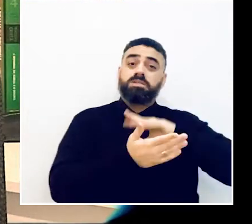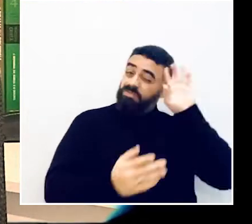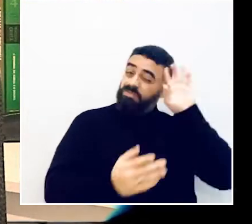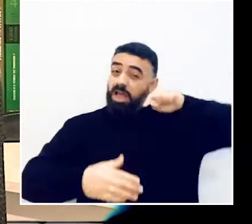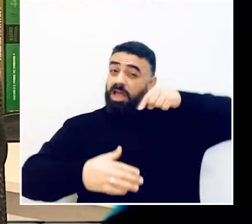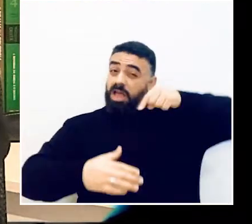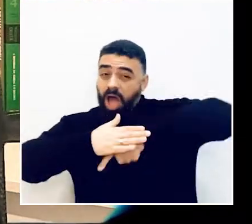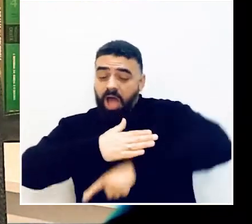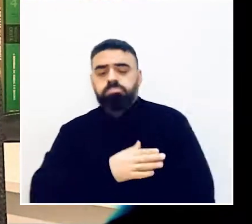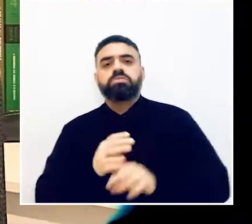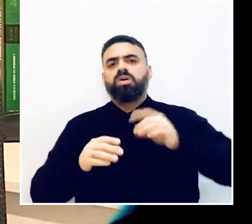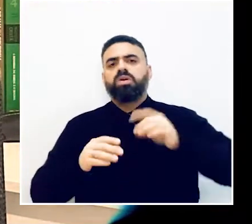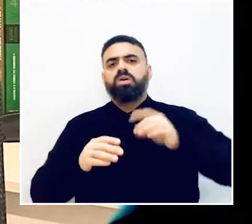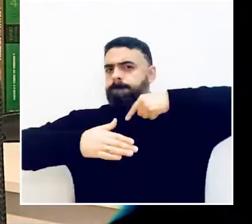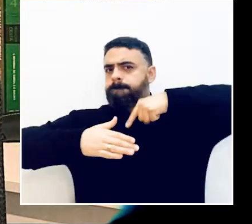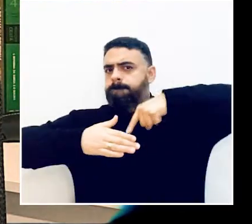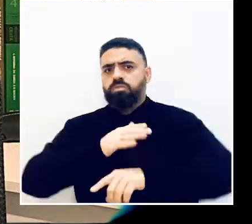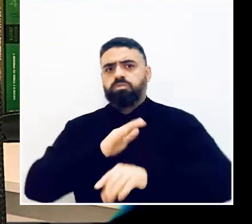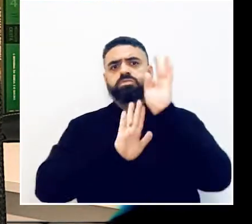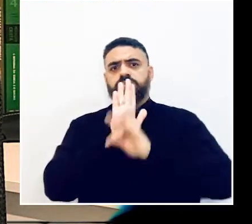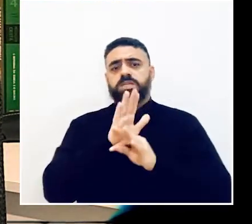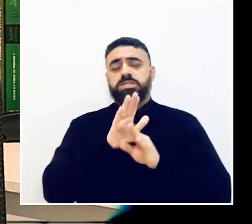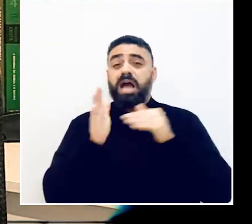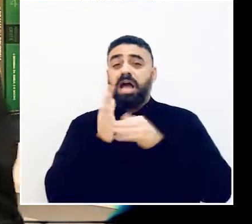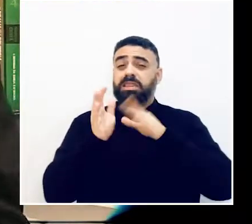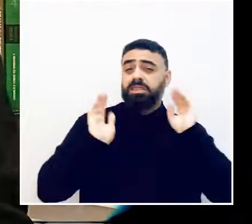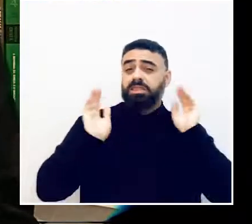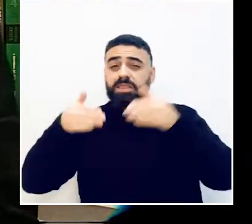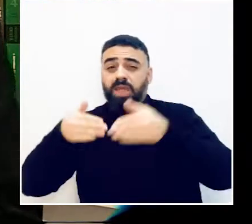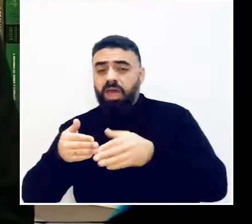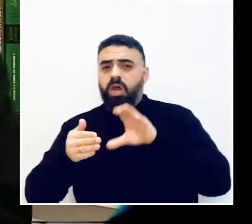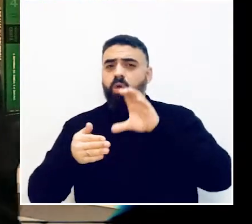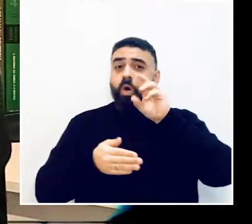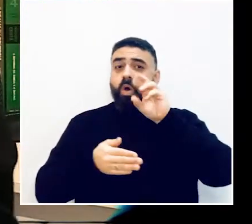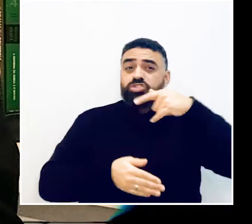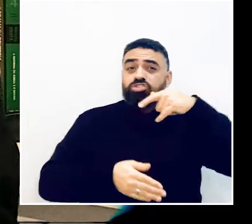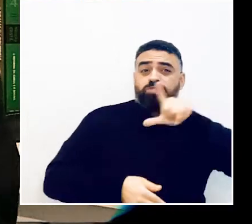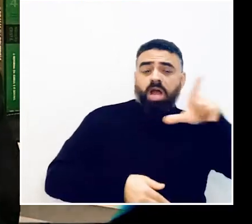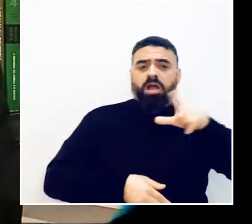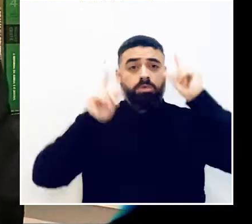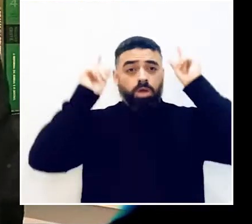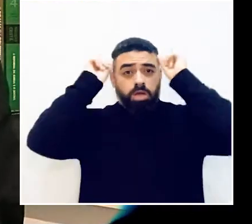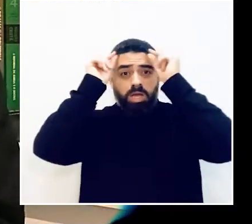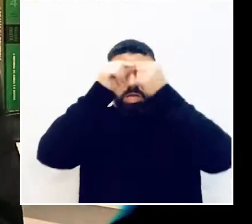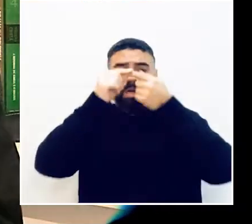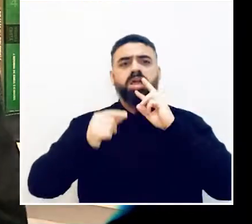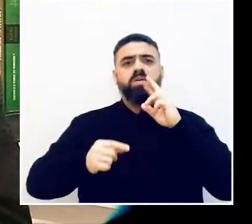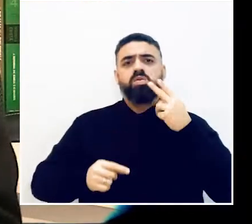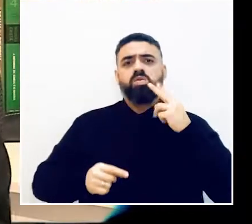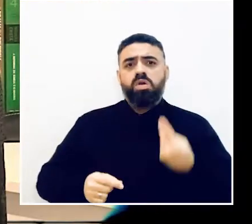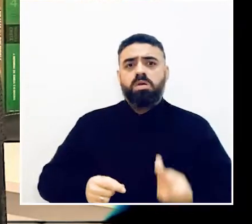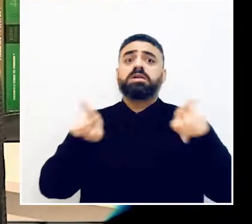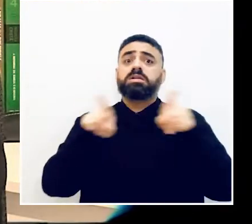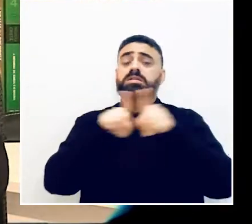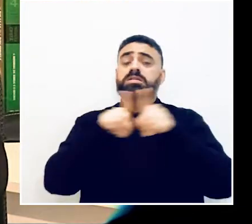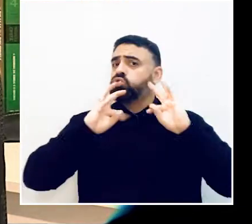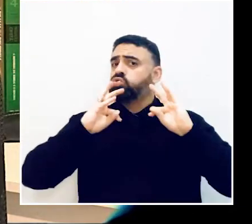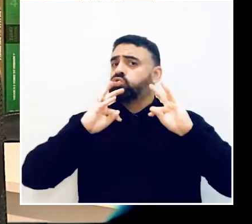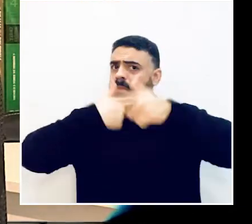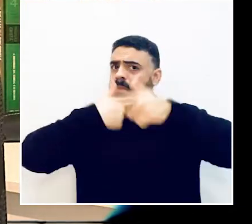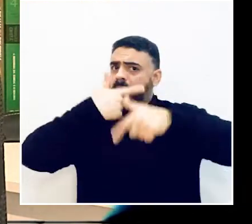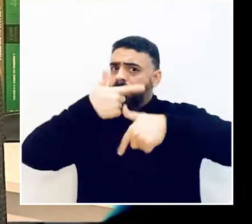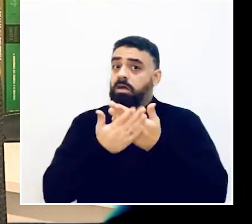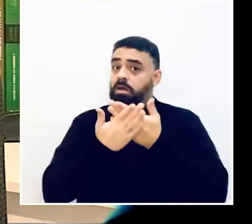interpretação. Vá até a fonte do texto. Se necessário, até vá até os originais, para você ver a beleza com que eles